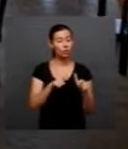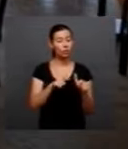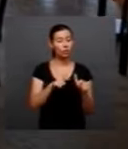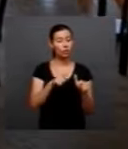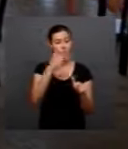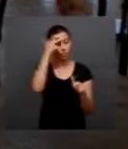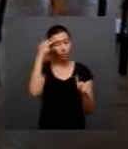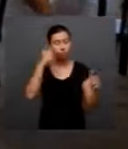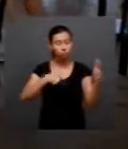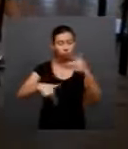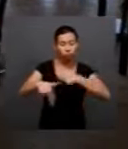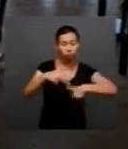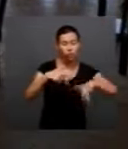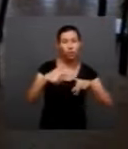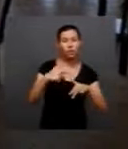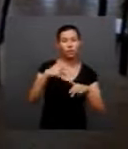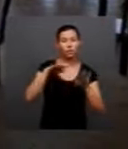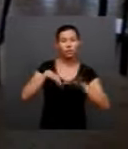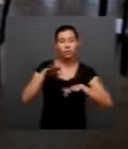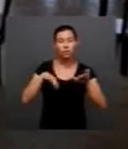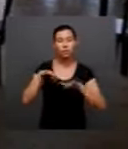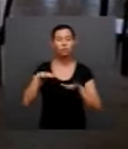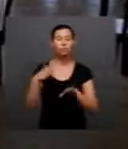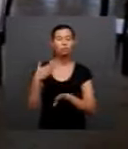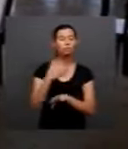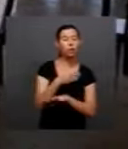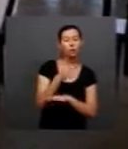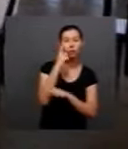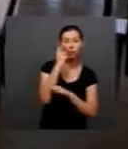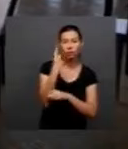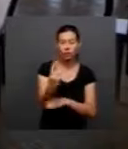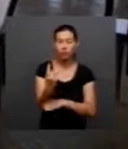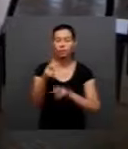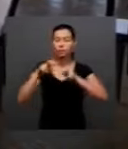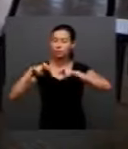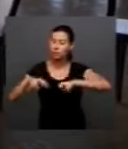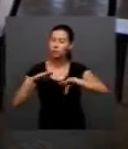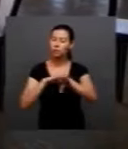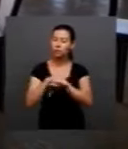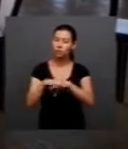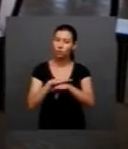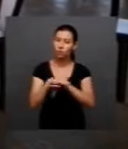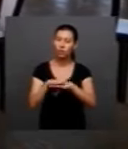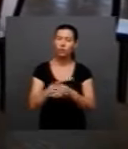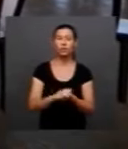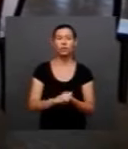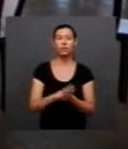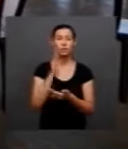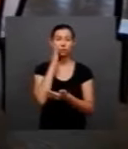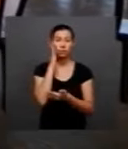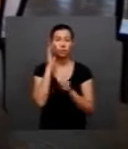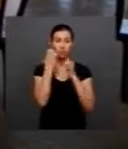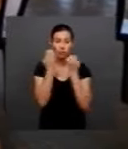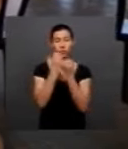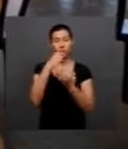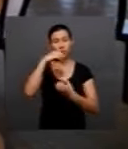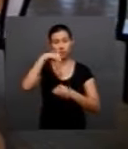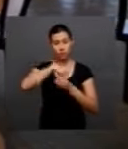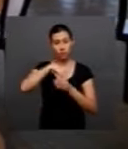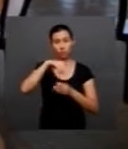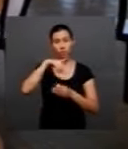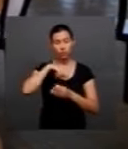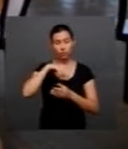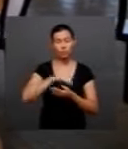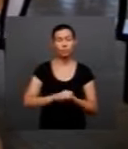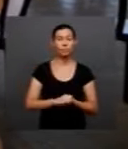não estão participando do evento podem se interessar pelo tema, sentar, conversar com a gente, saber o o evento está acontecendo, né? Para ele não ficar